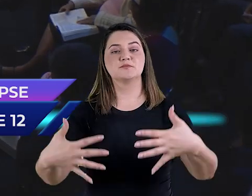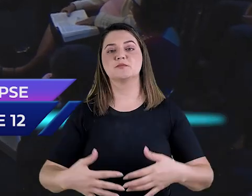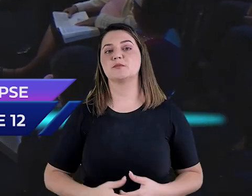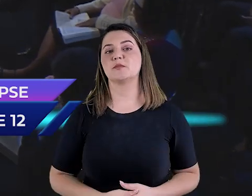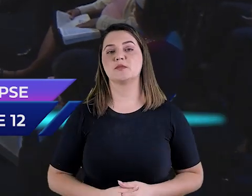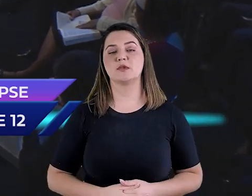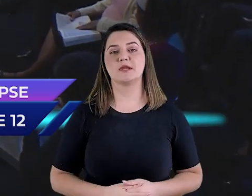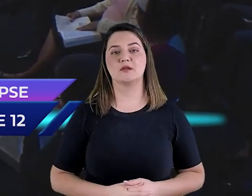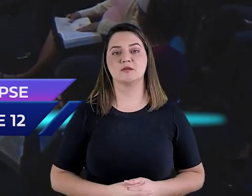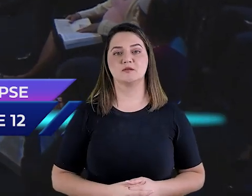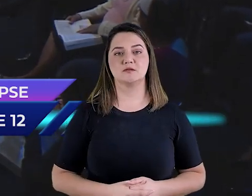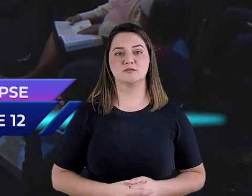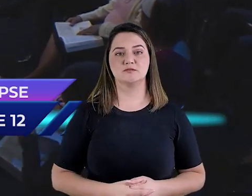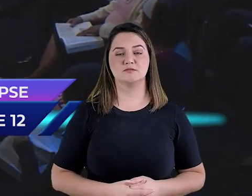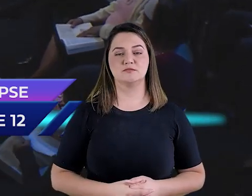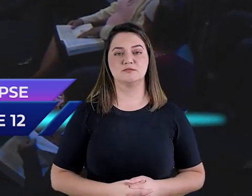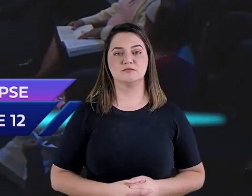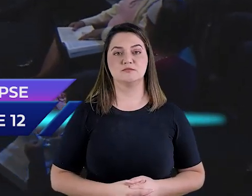Diz assim: